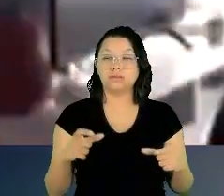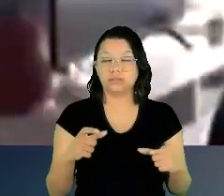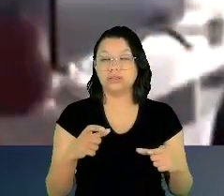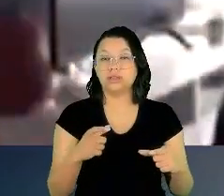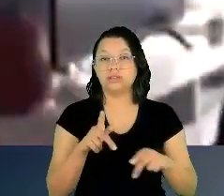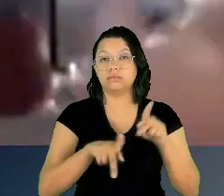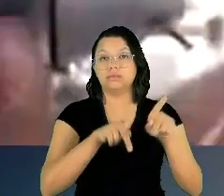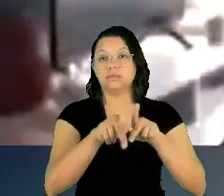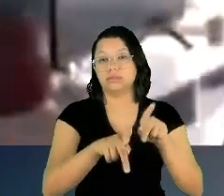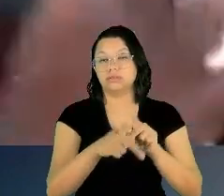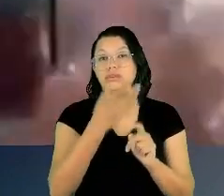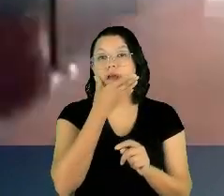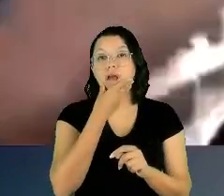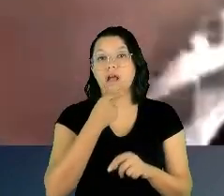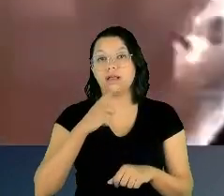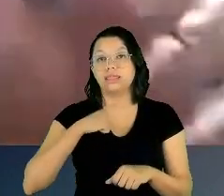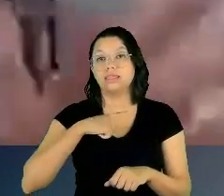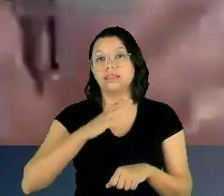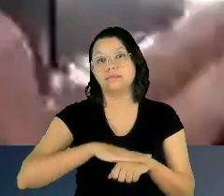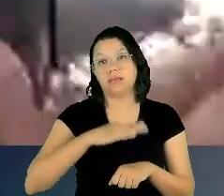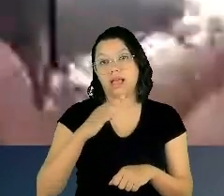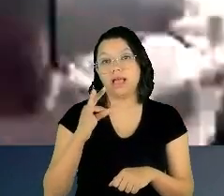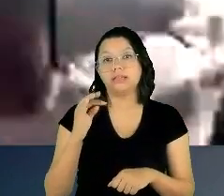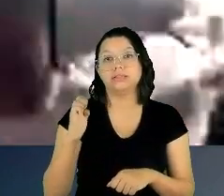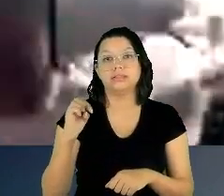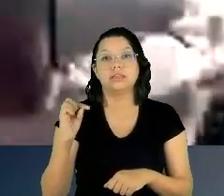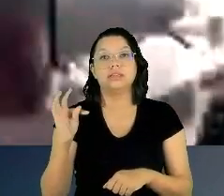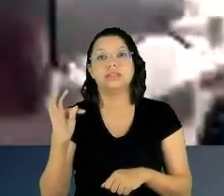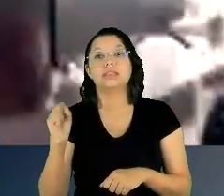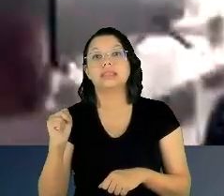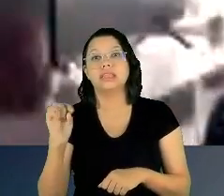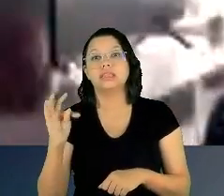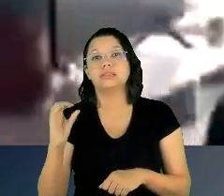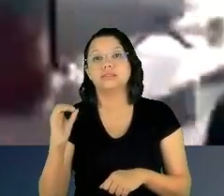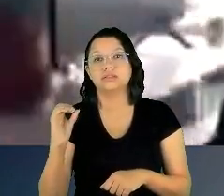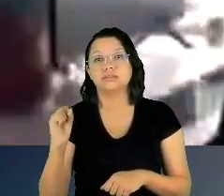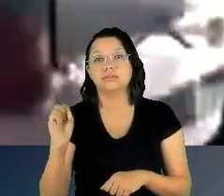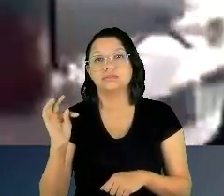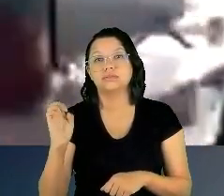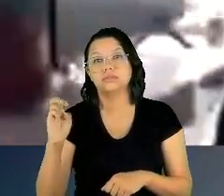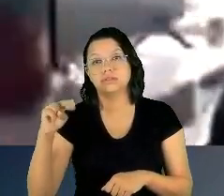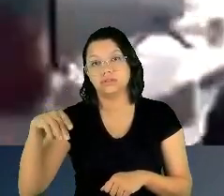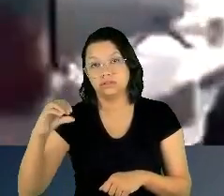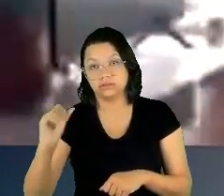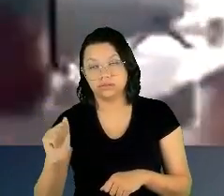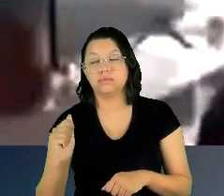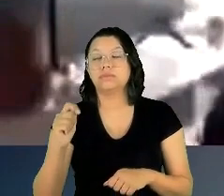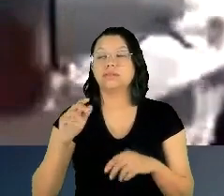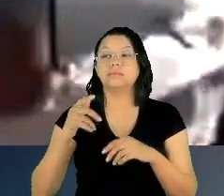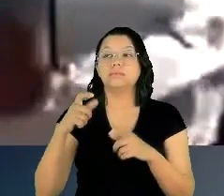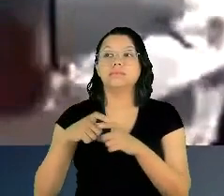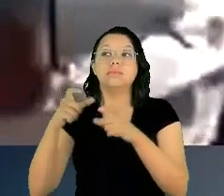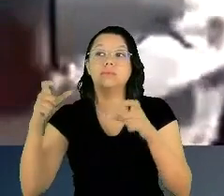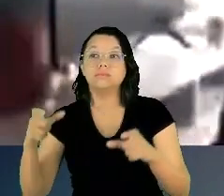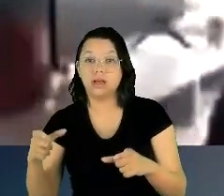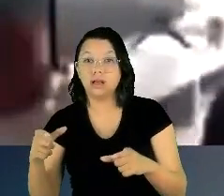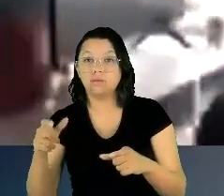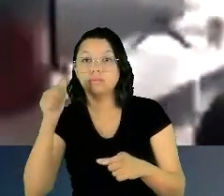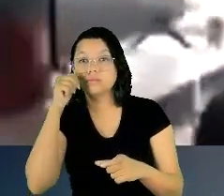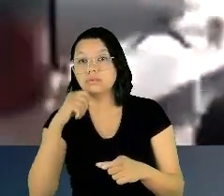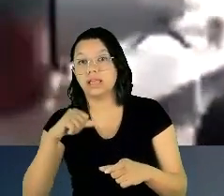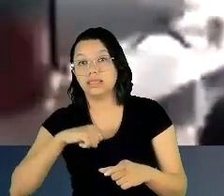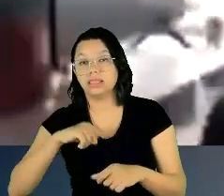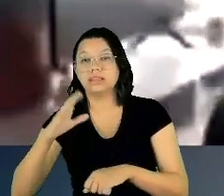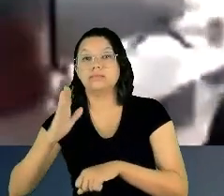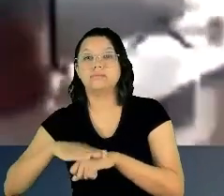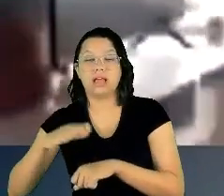média da população, homens terem níveis mais elevados de testosterona do que mulheres, e é mais comum, na média da população, mulheres